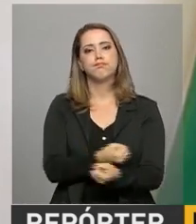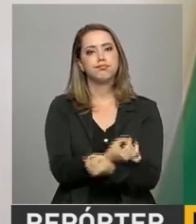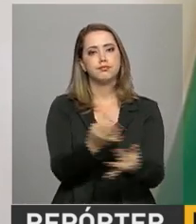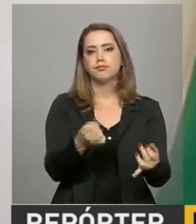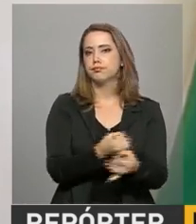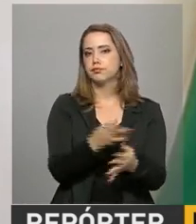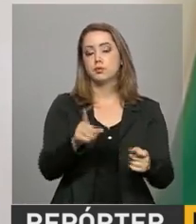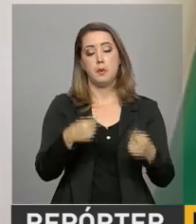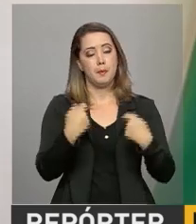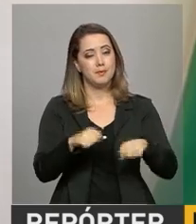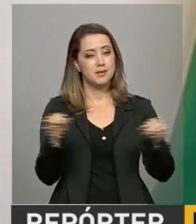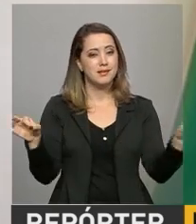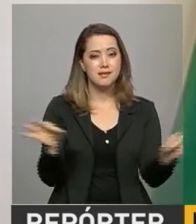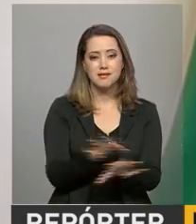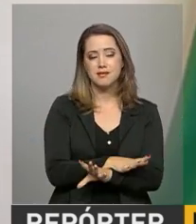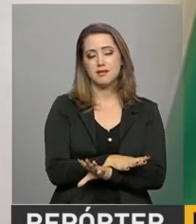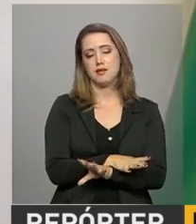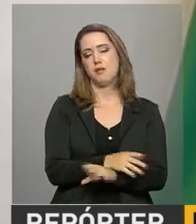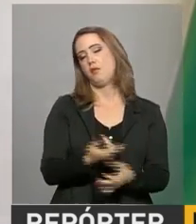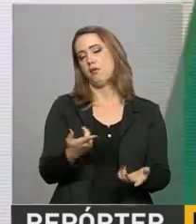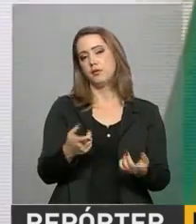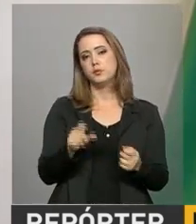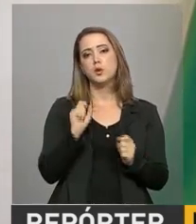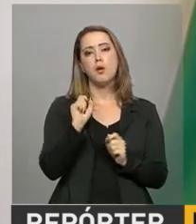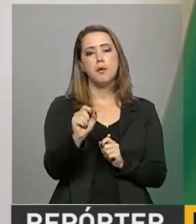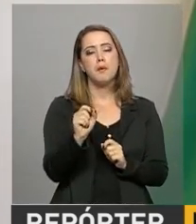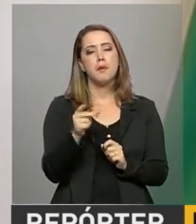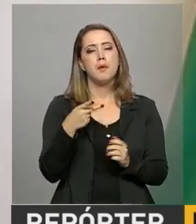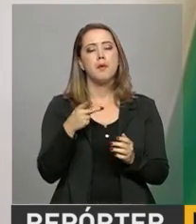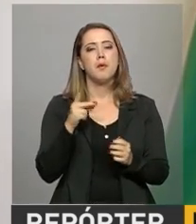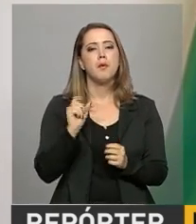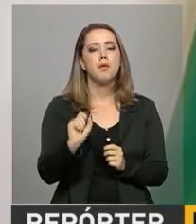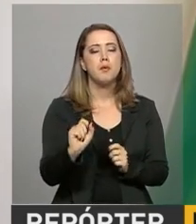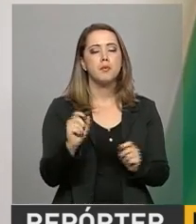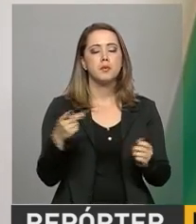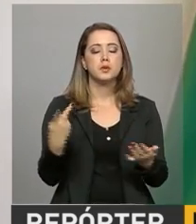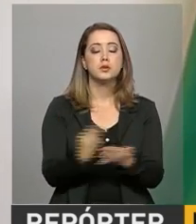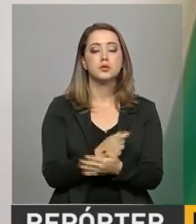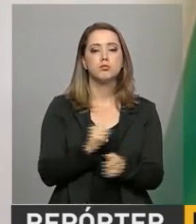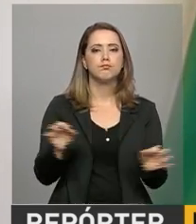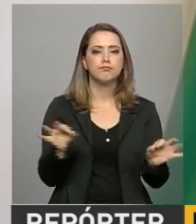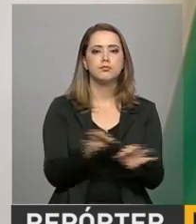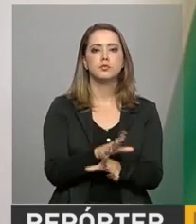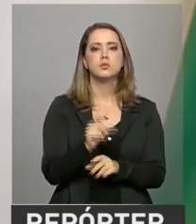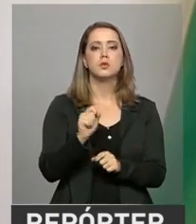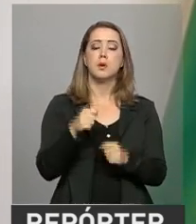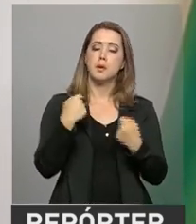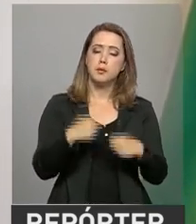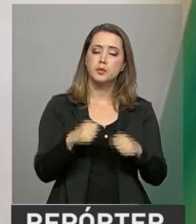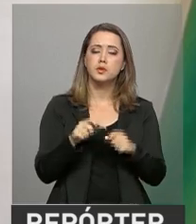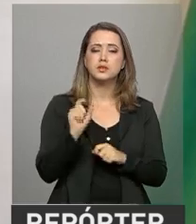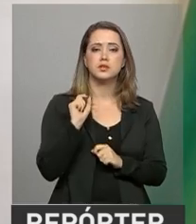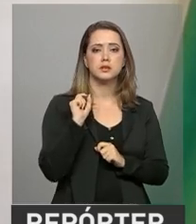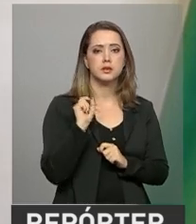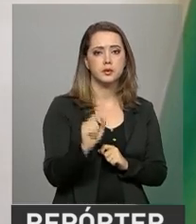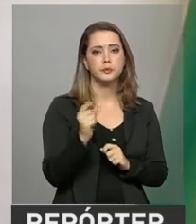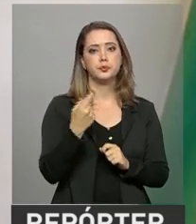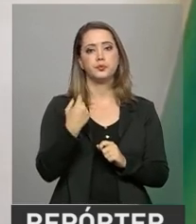que deve ser banida, e para ser banida, num sistema federativo, importará, certa e seguramente,